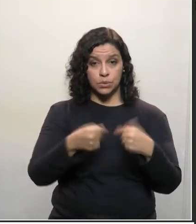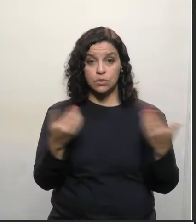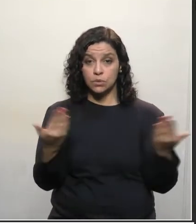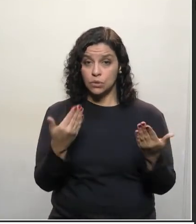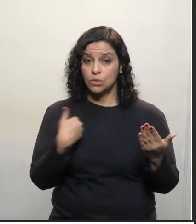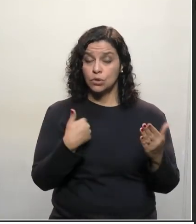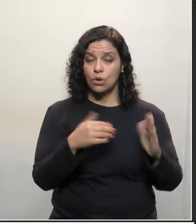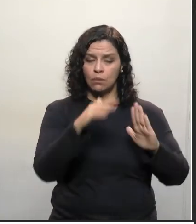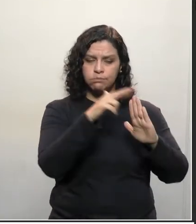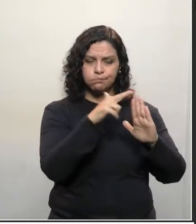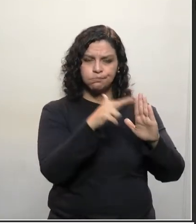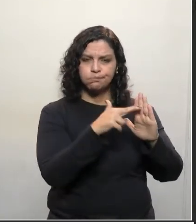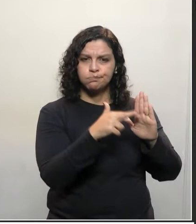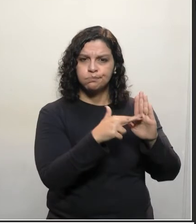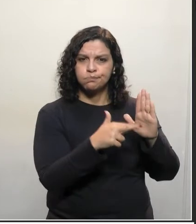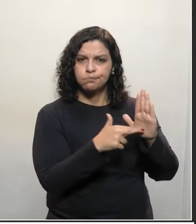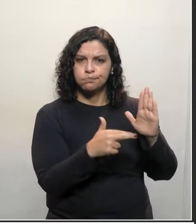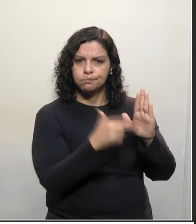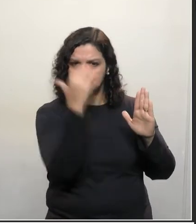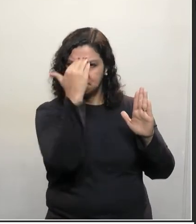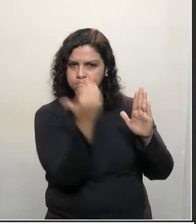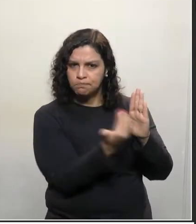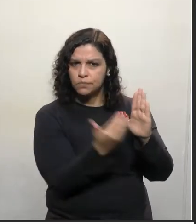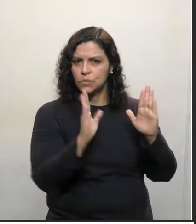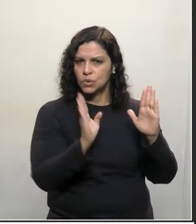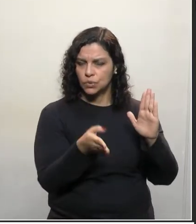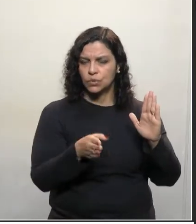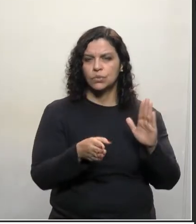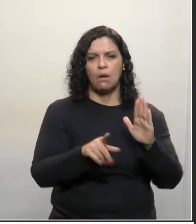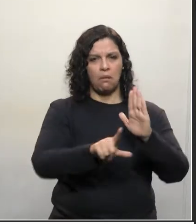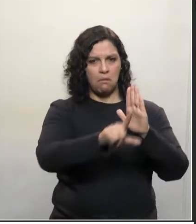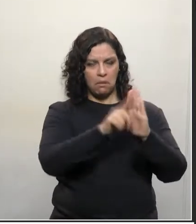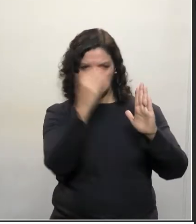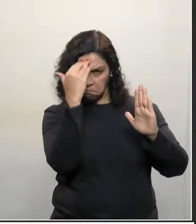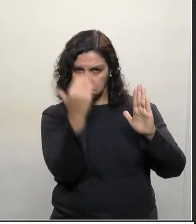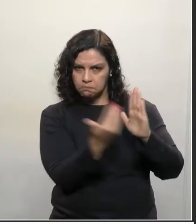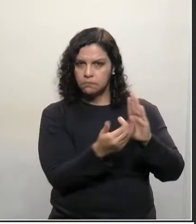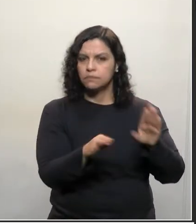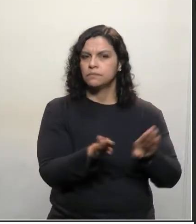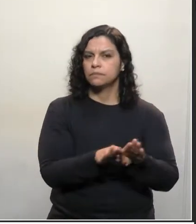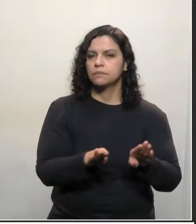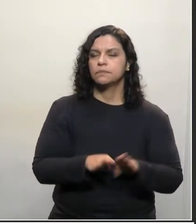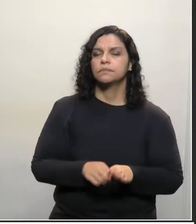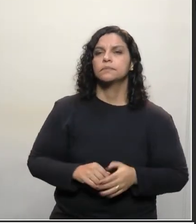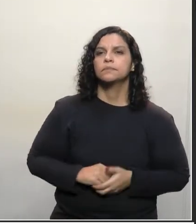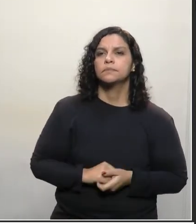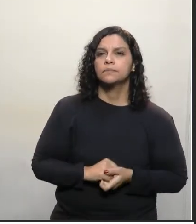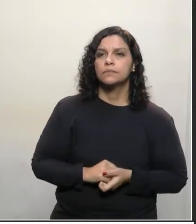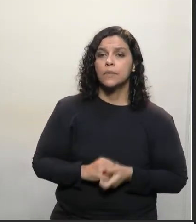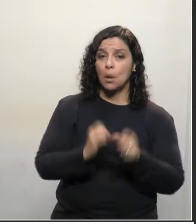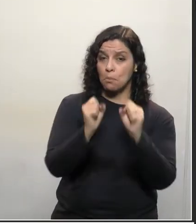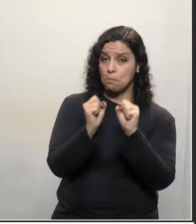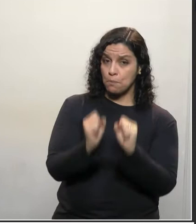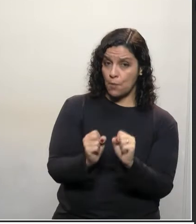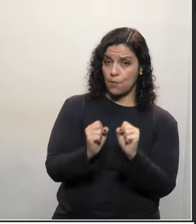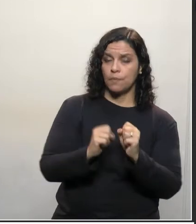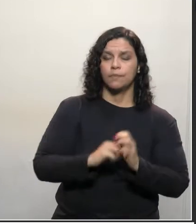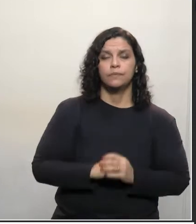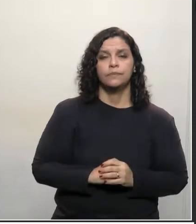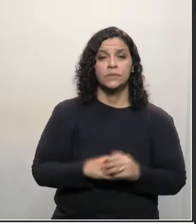portanto, cumpre com todas as formalidades legais, pode e